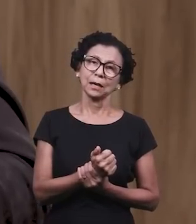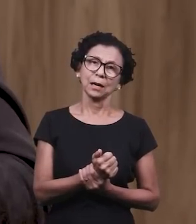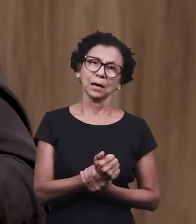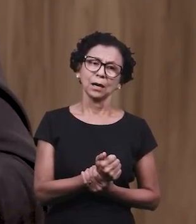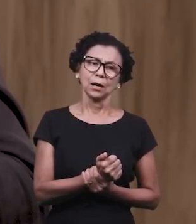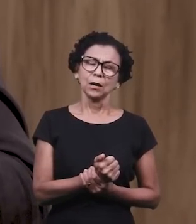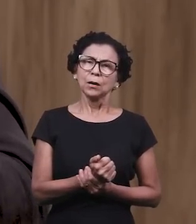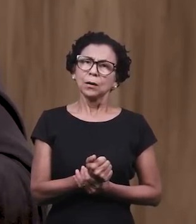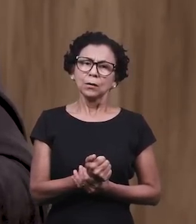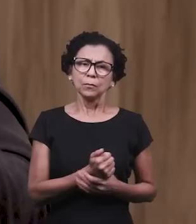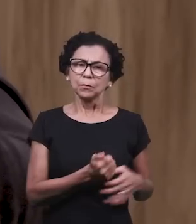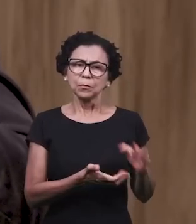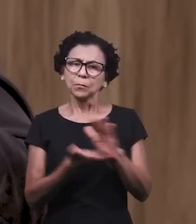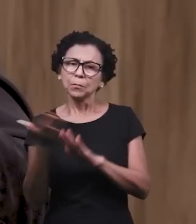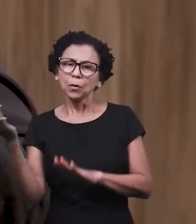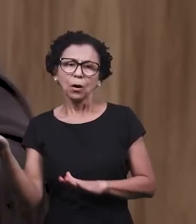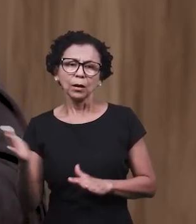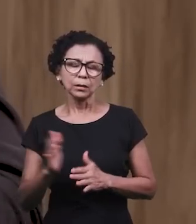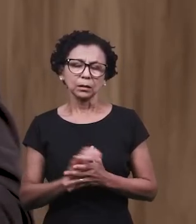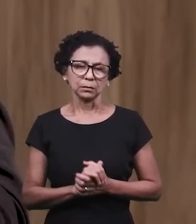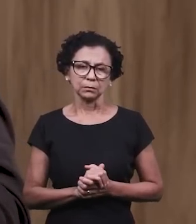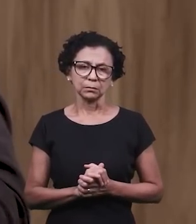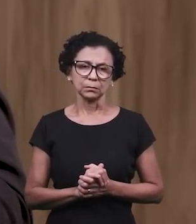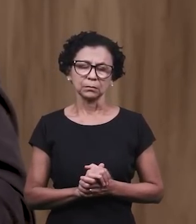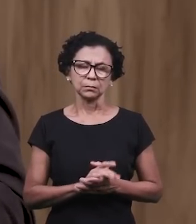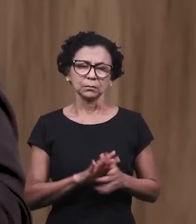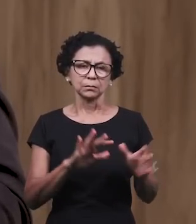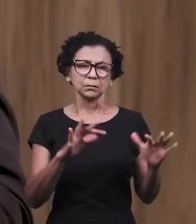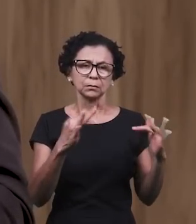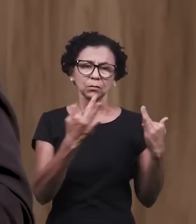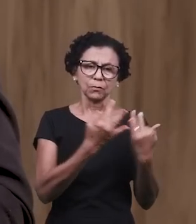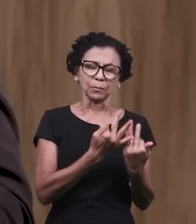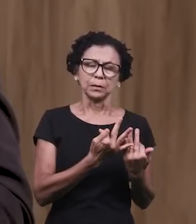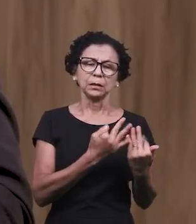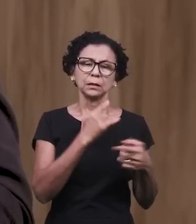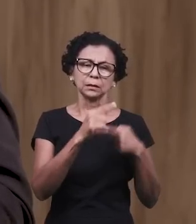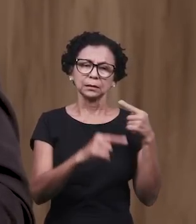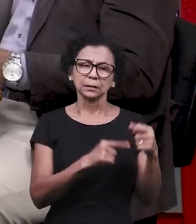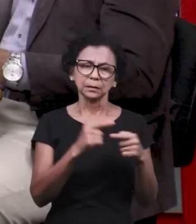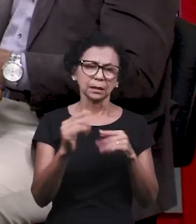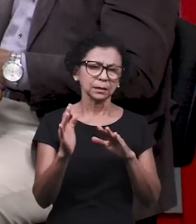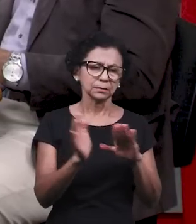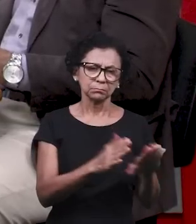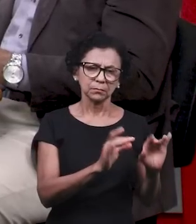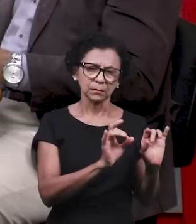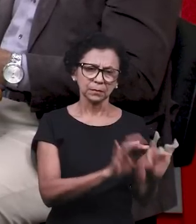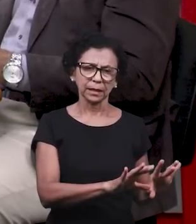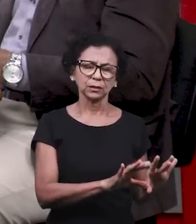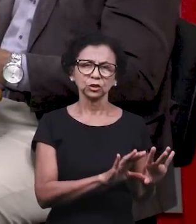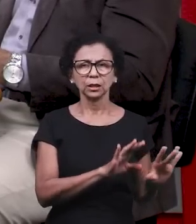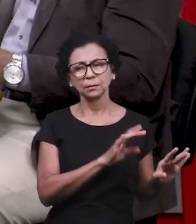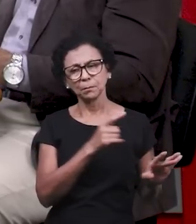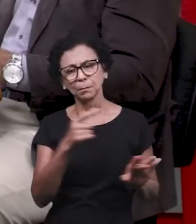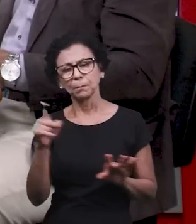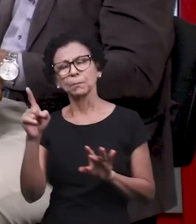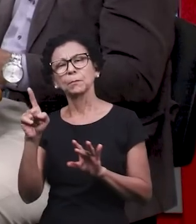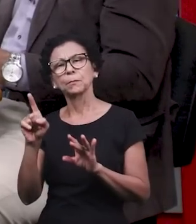a ouvir que o povo ali daquela região são os conhecidos povos